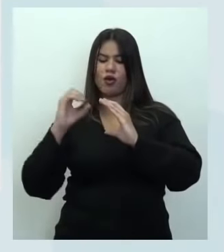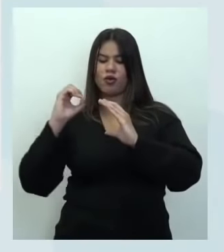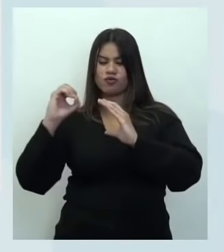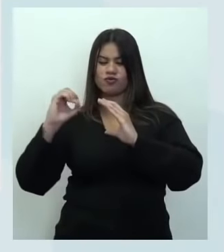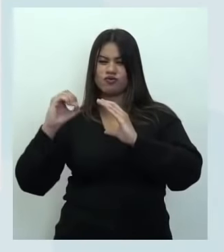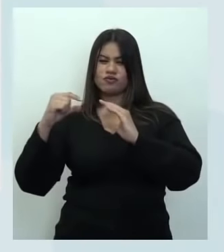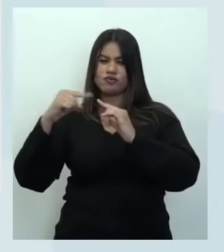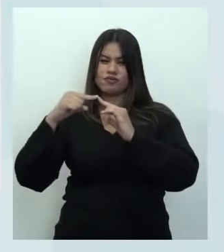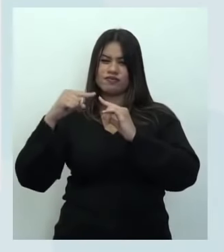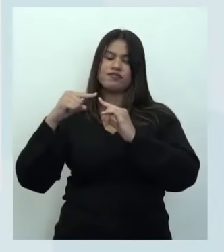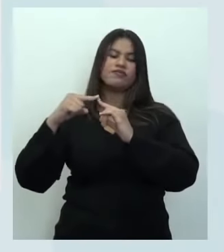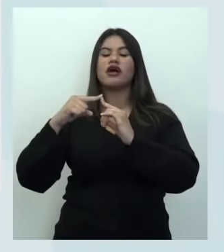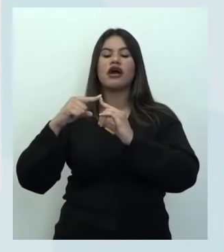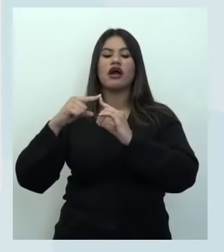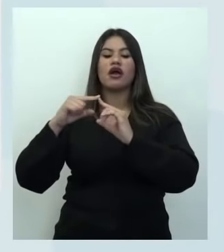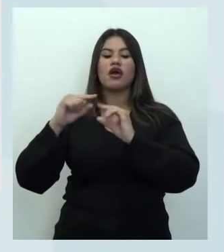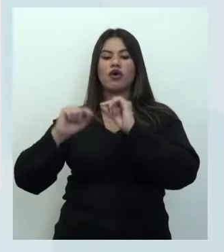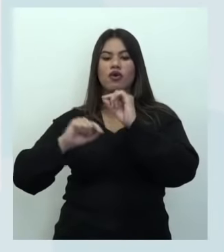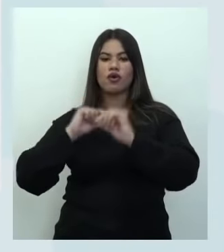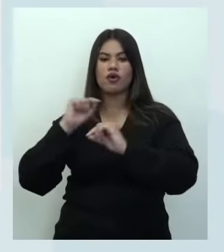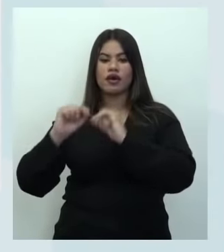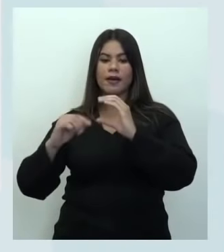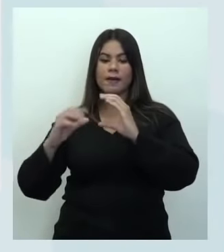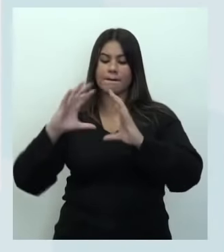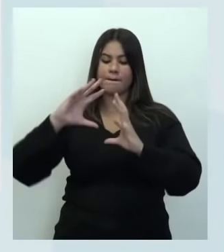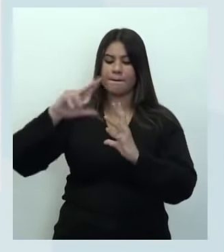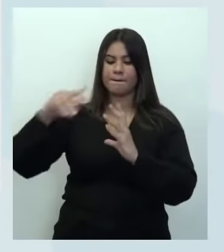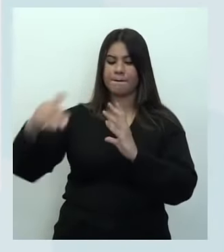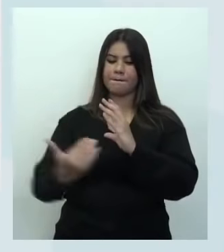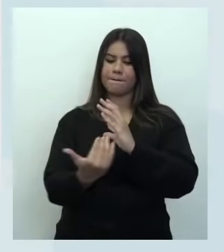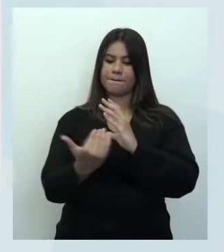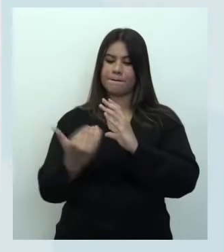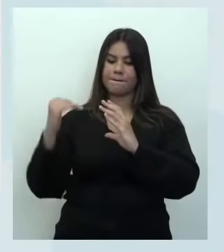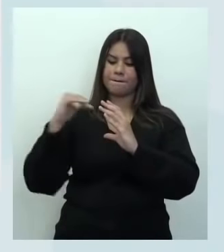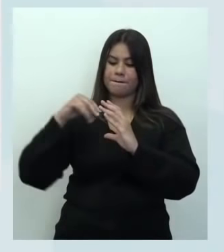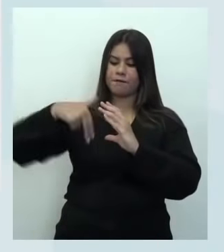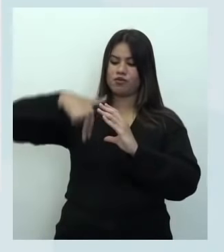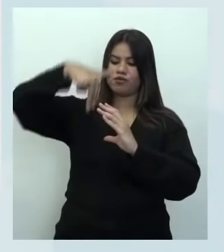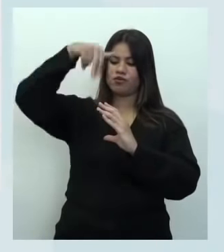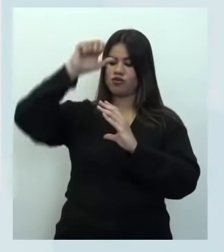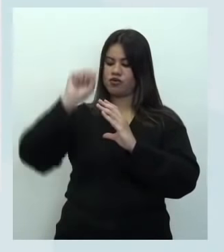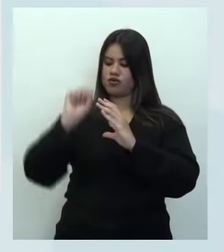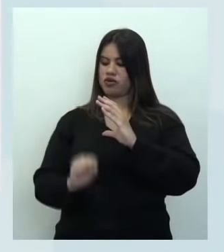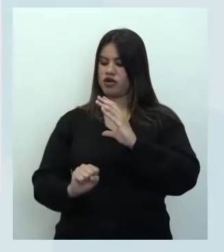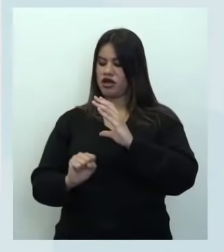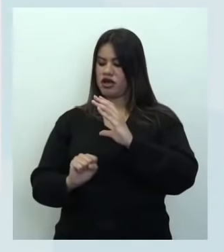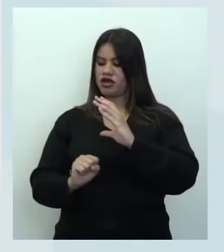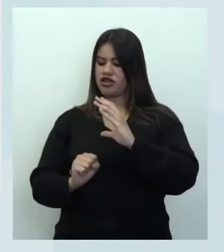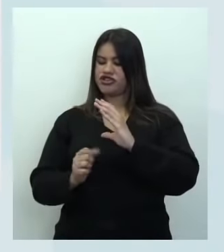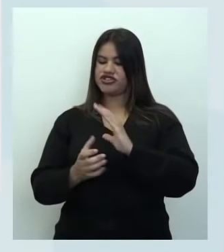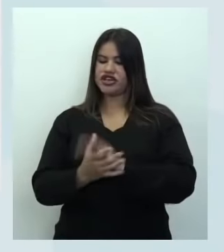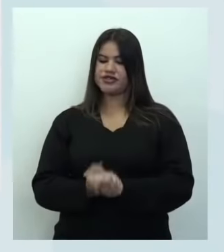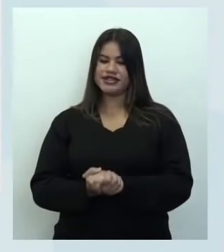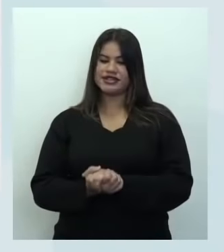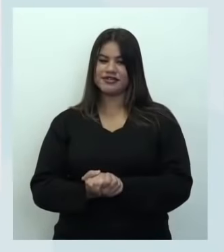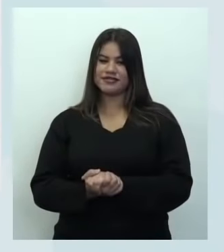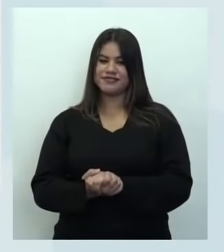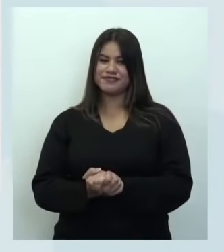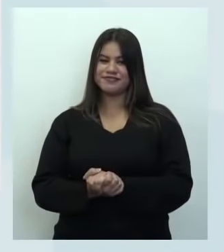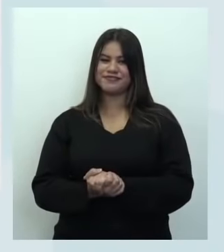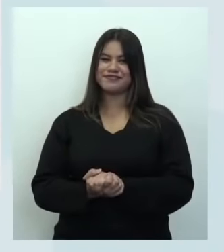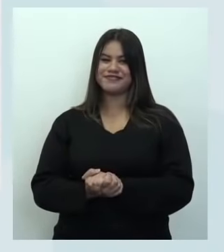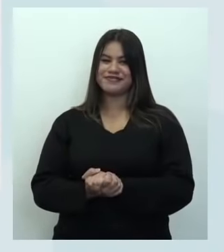nós temos, que divide aí o planeta em norte e sul, né? Então, sempre quando eu vou falar em